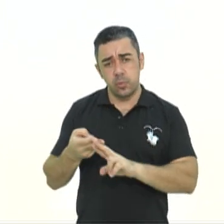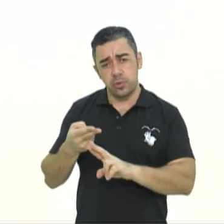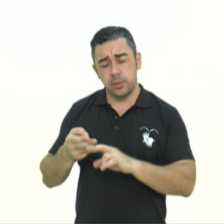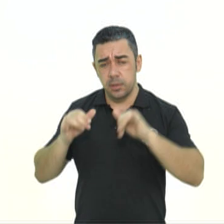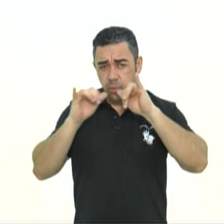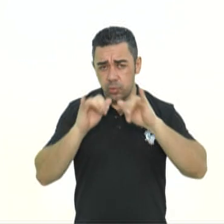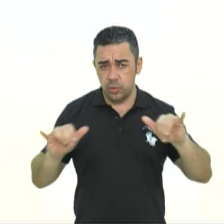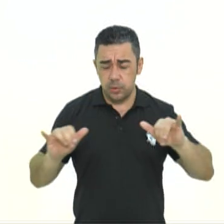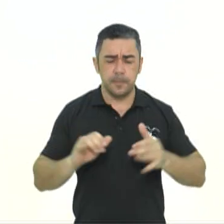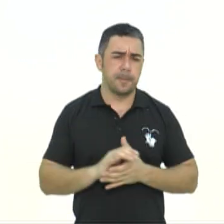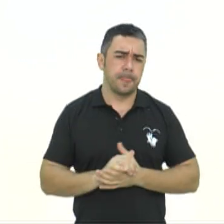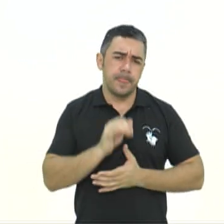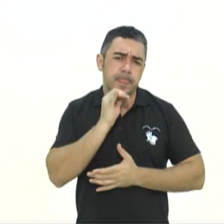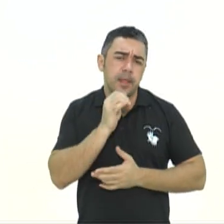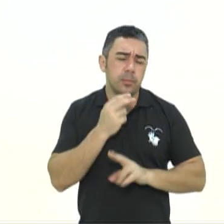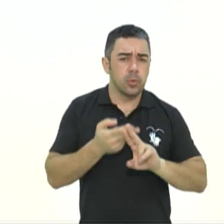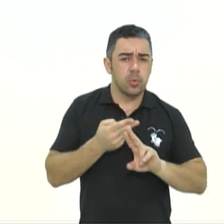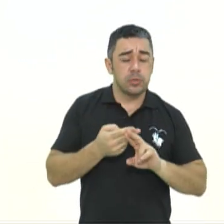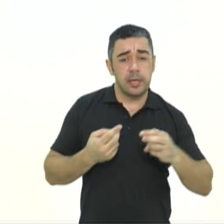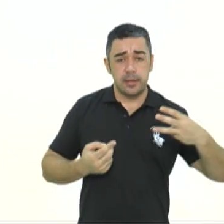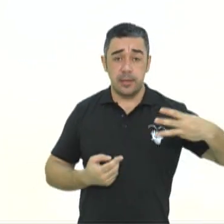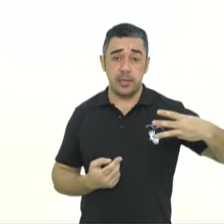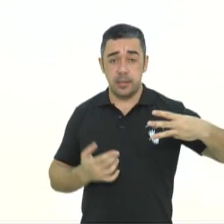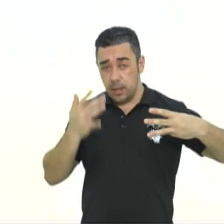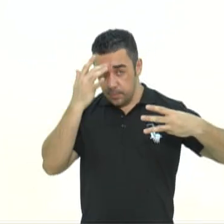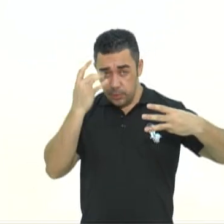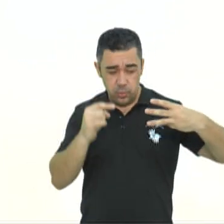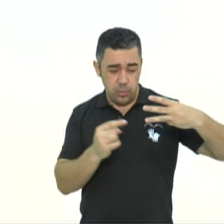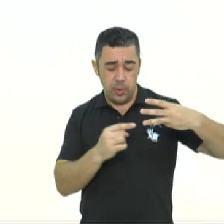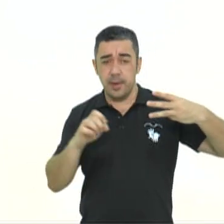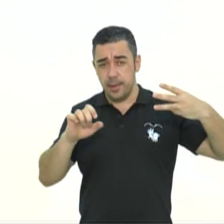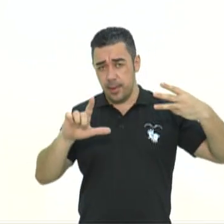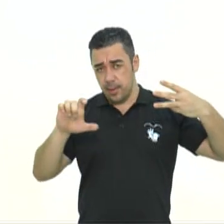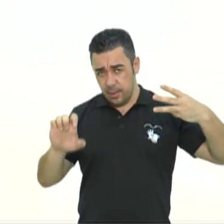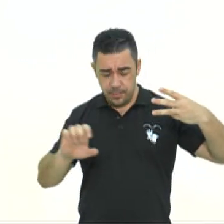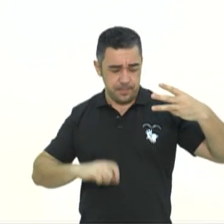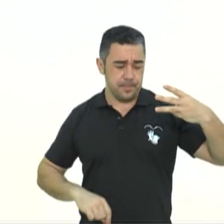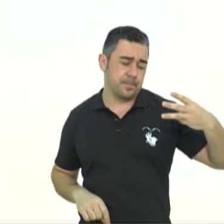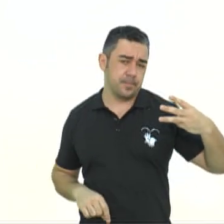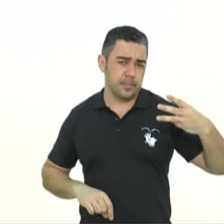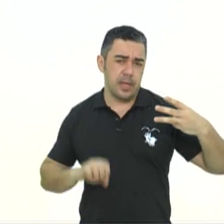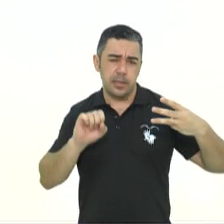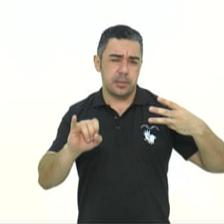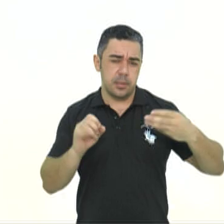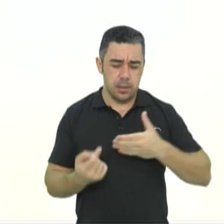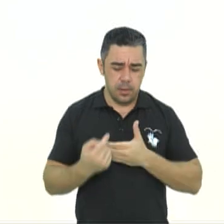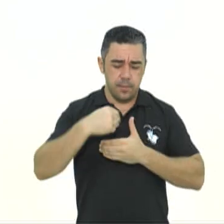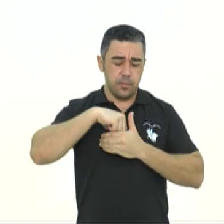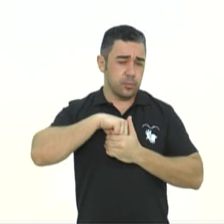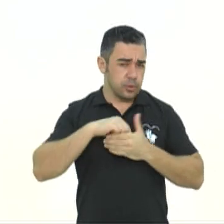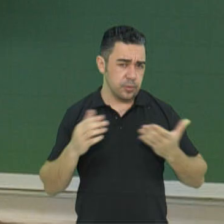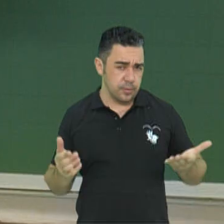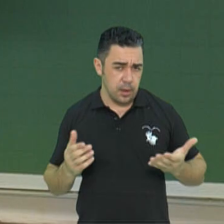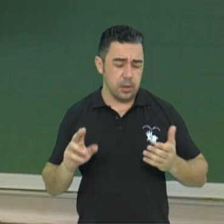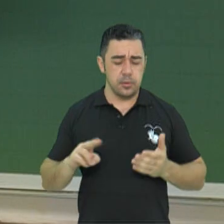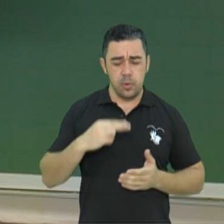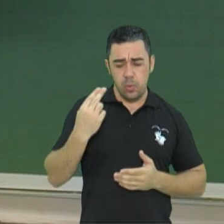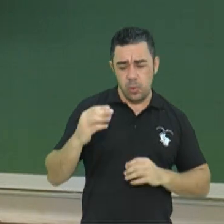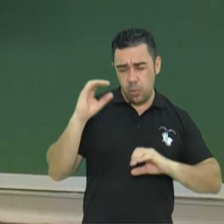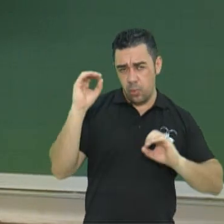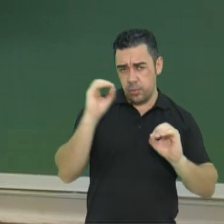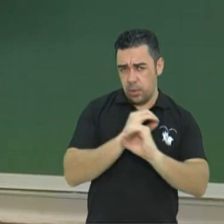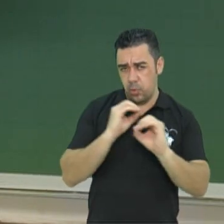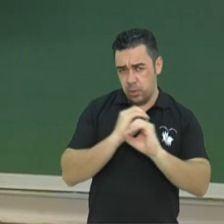notícia. Quando ele se utiliza da terceira pessoa, né, se ele passa impessoalidade,